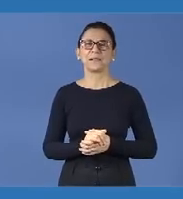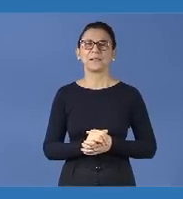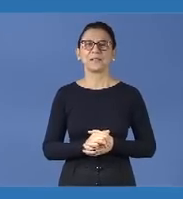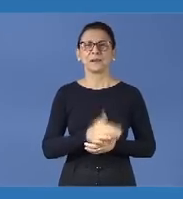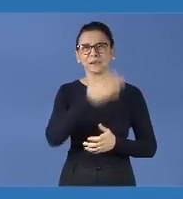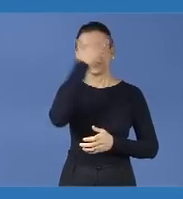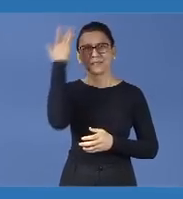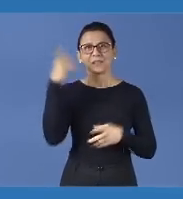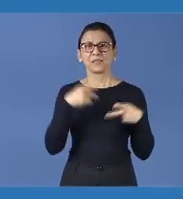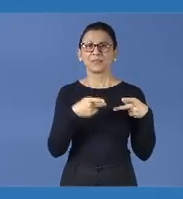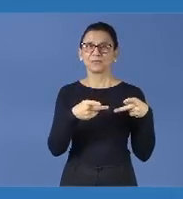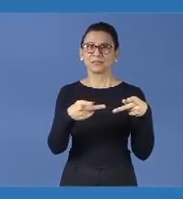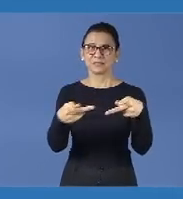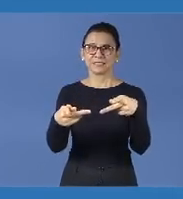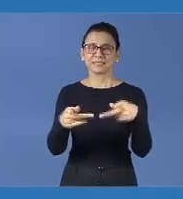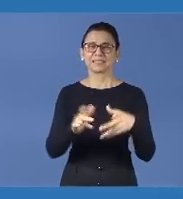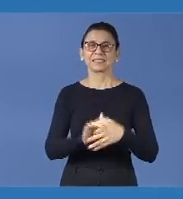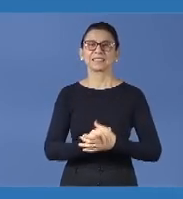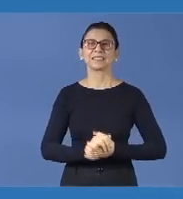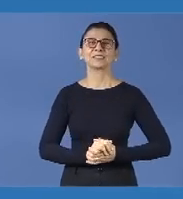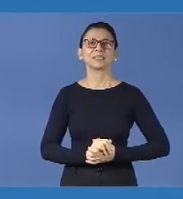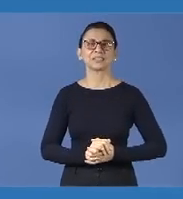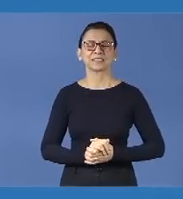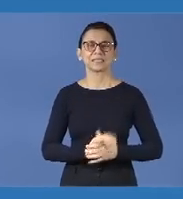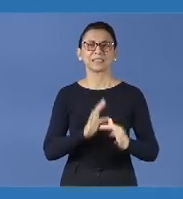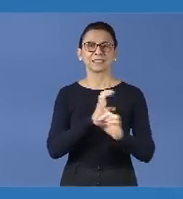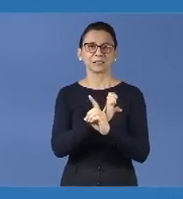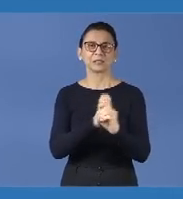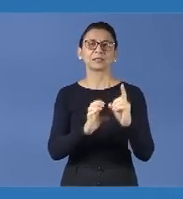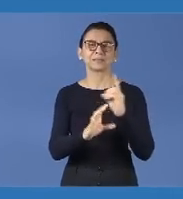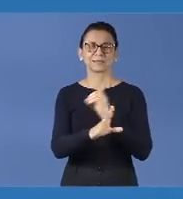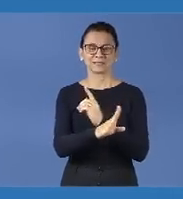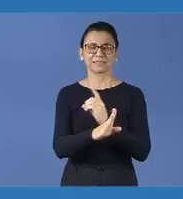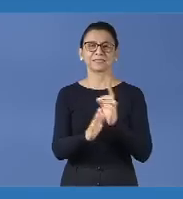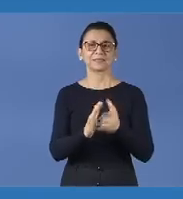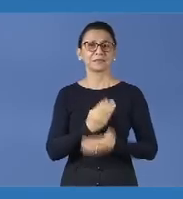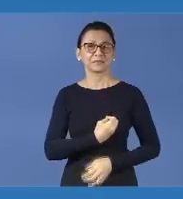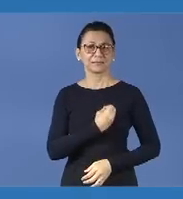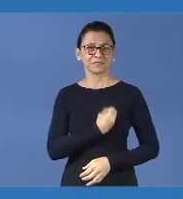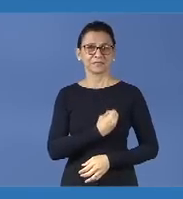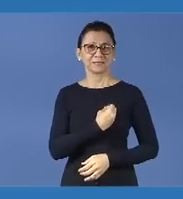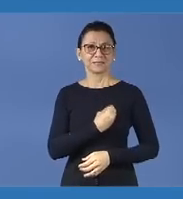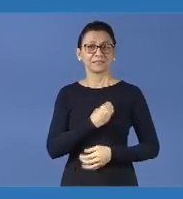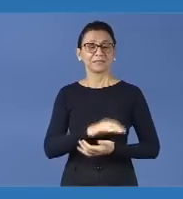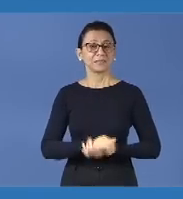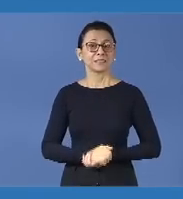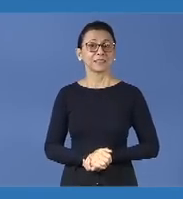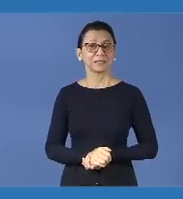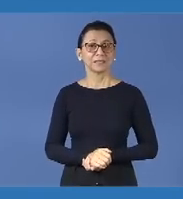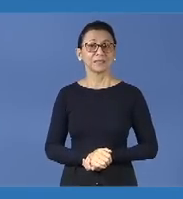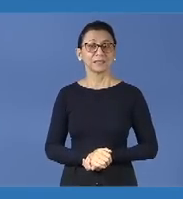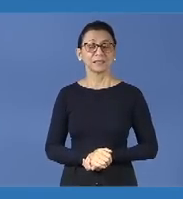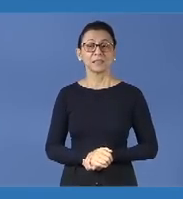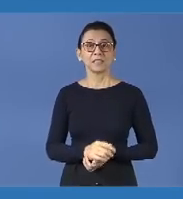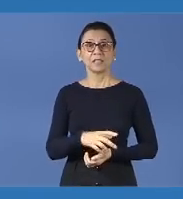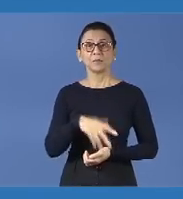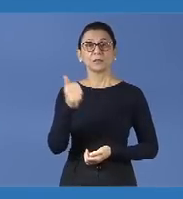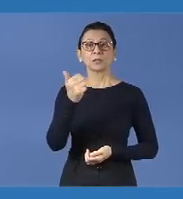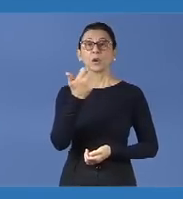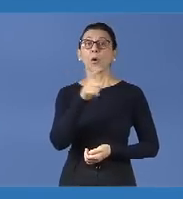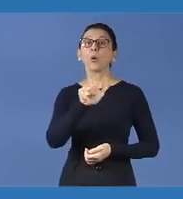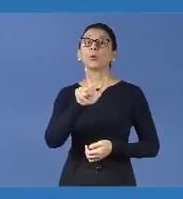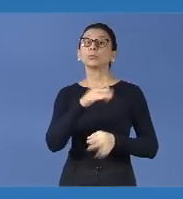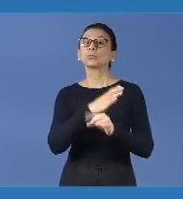sido maior na EBD, ou na Escola Bíblica Dominical, do que até em outros cultos, como o